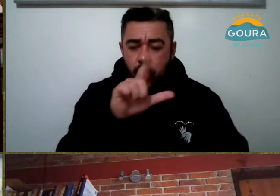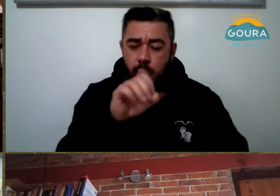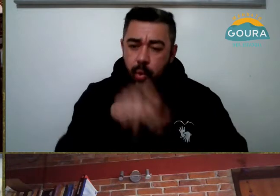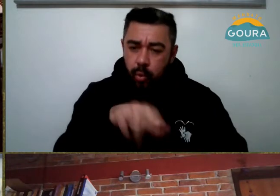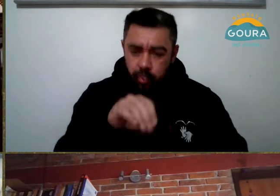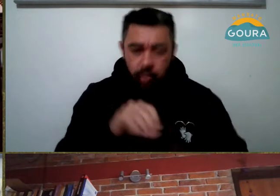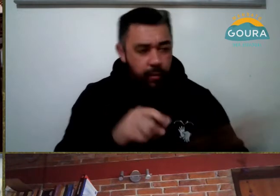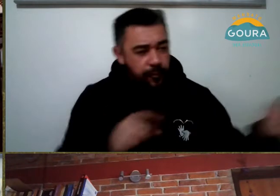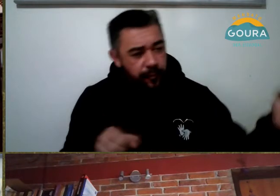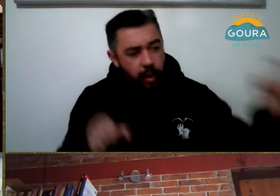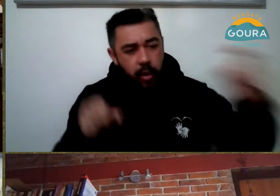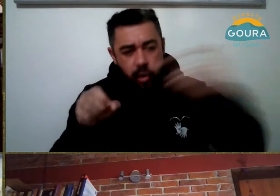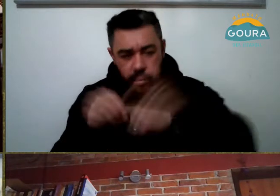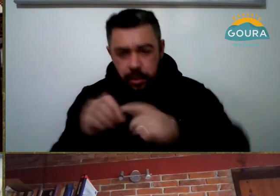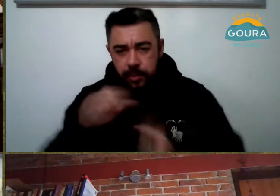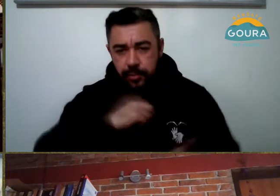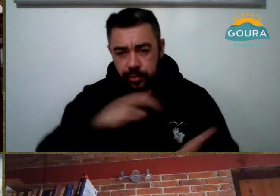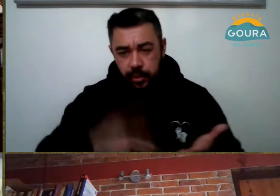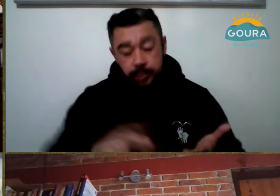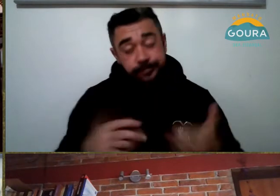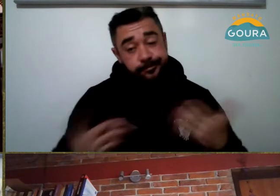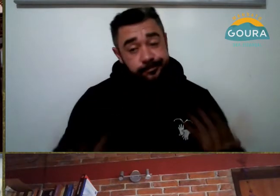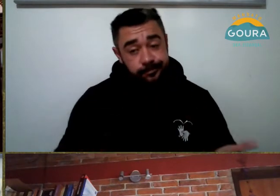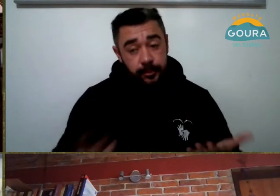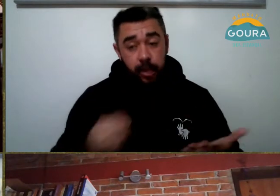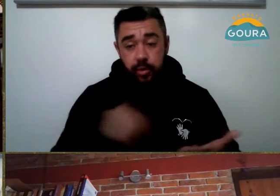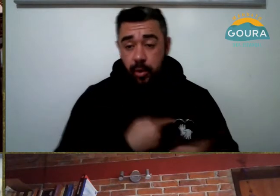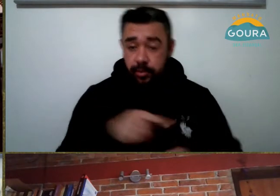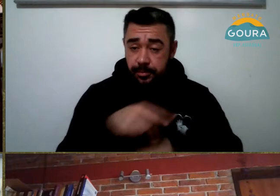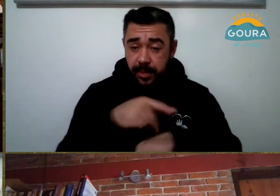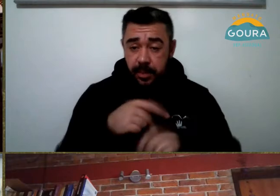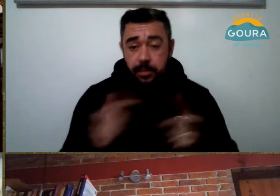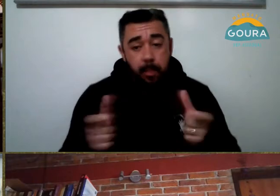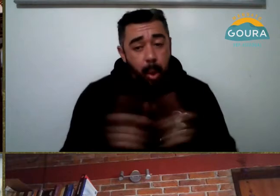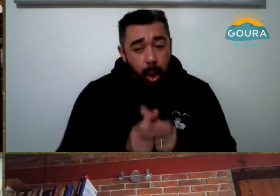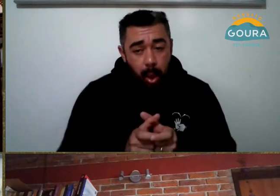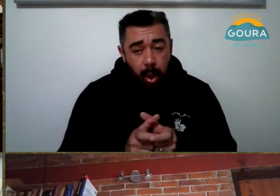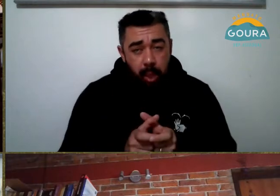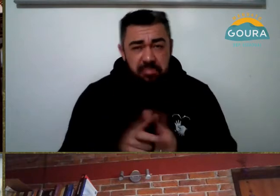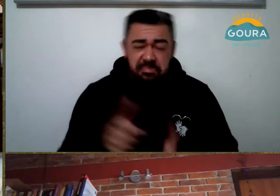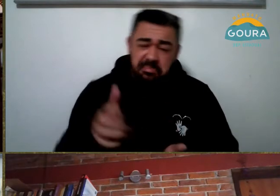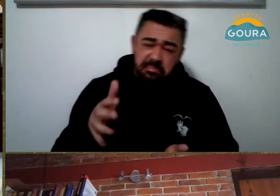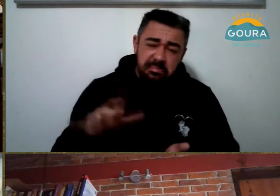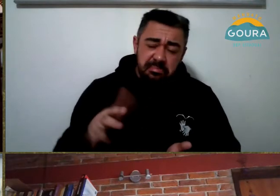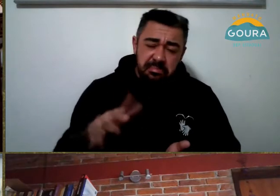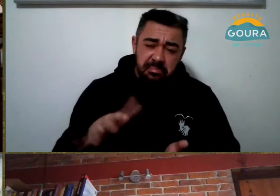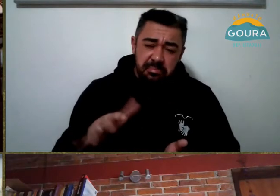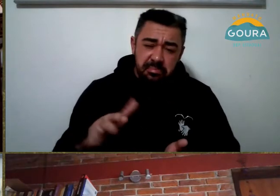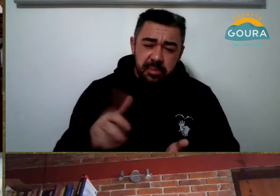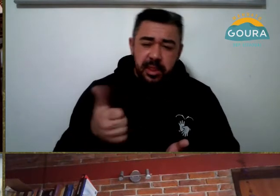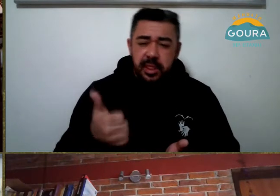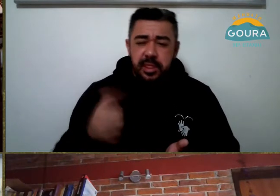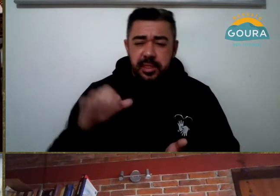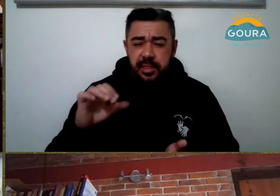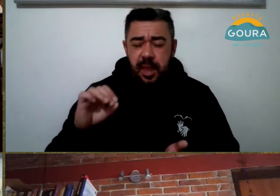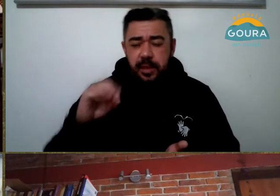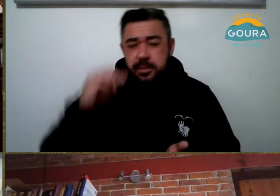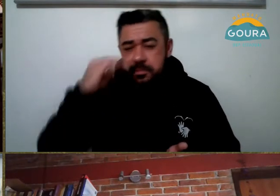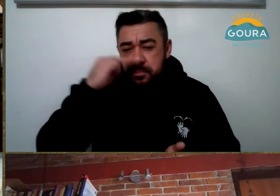e só para terem uma ideia, nós somos um país pequeno, temos aproximadamente 10 milhões de